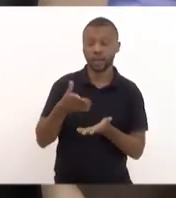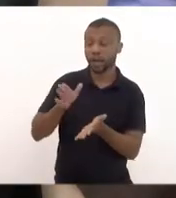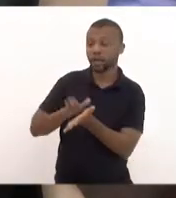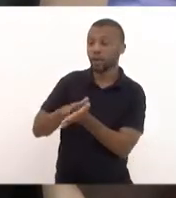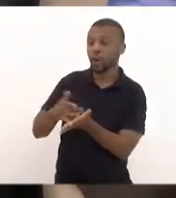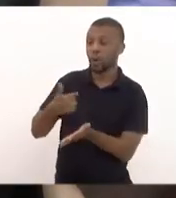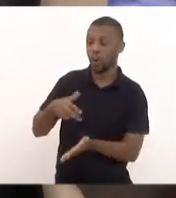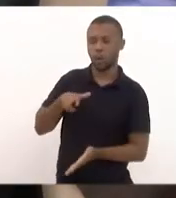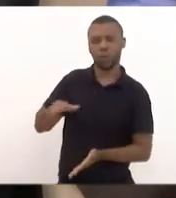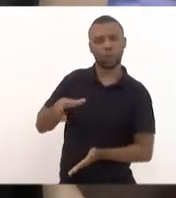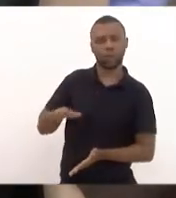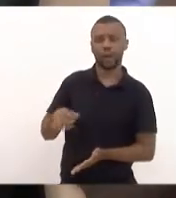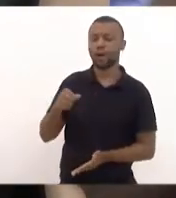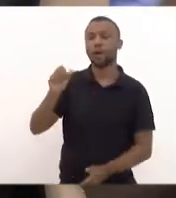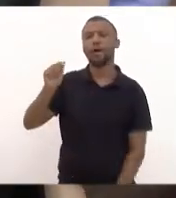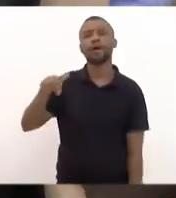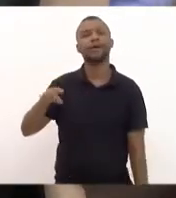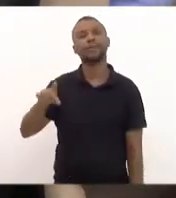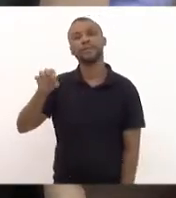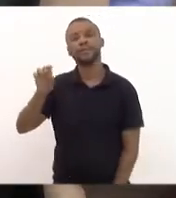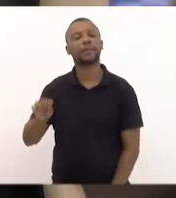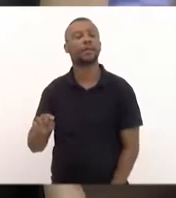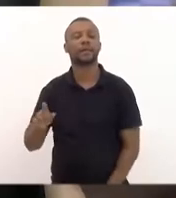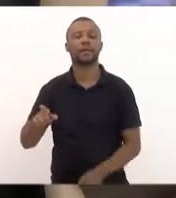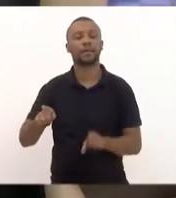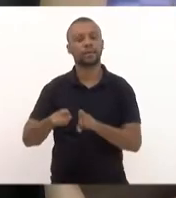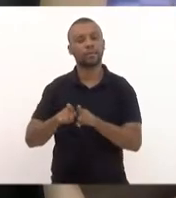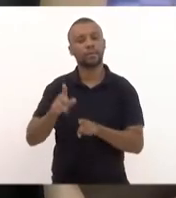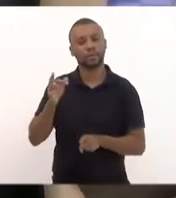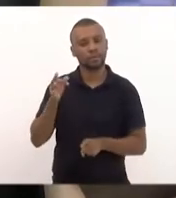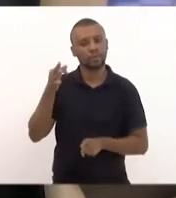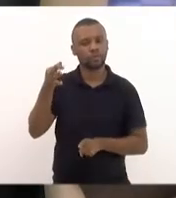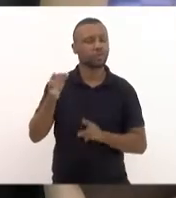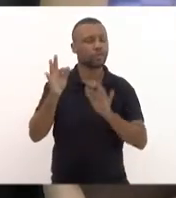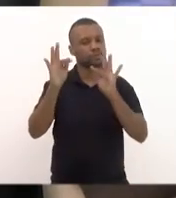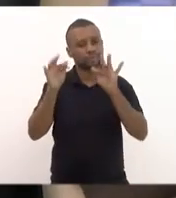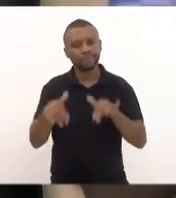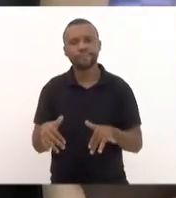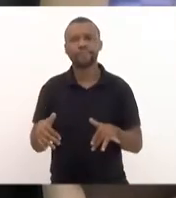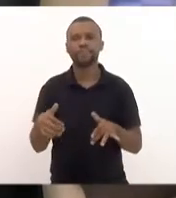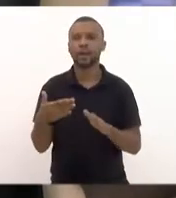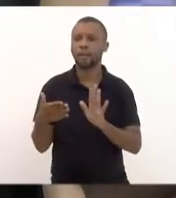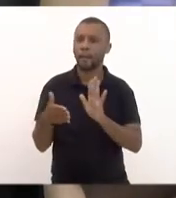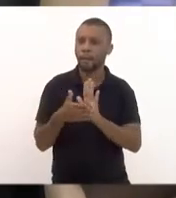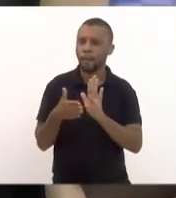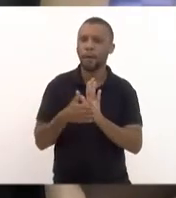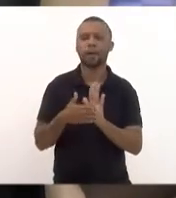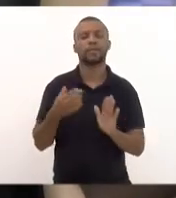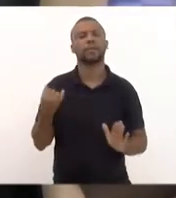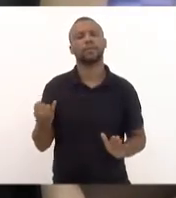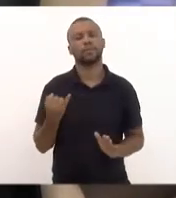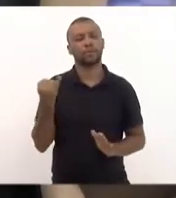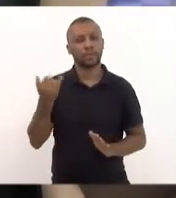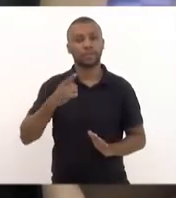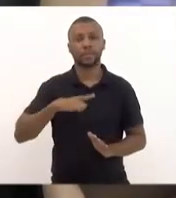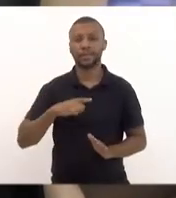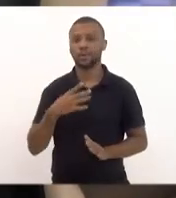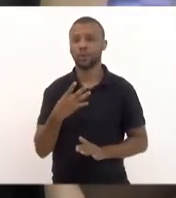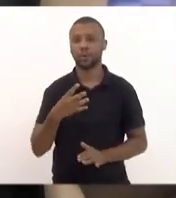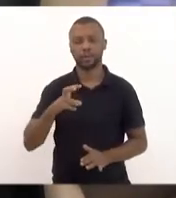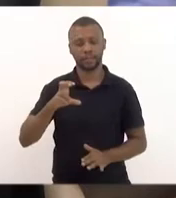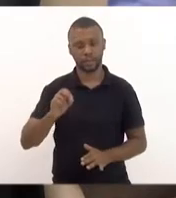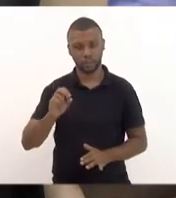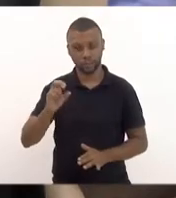é. Antes tarde do que mais tarde, né? E estamos terminando aí esse, também, que é uma proposta importante. Tem 450